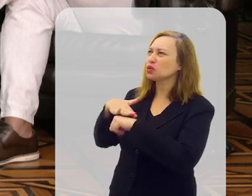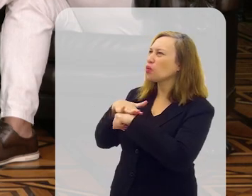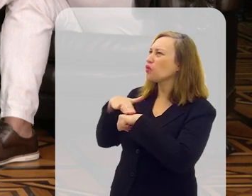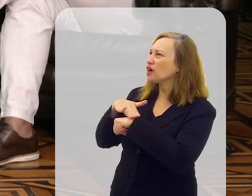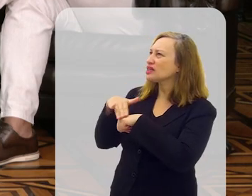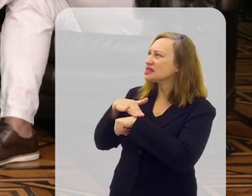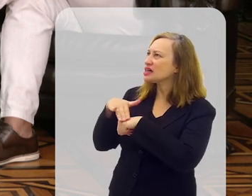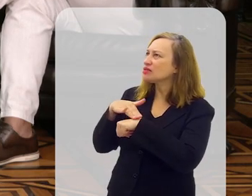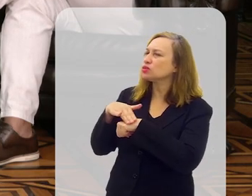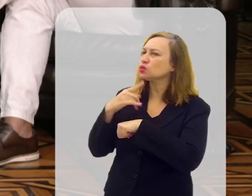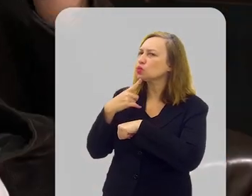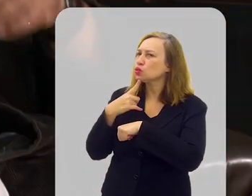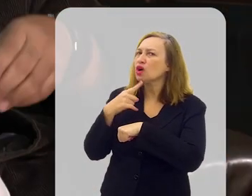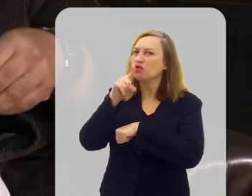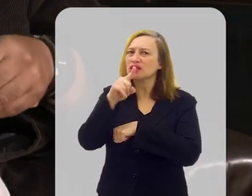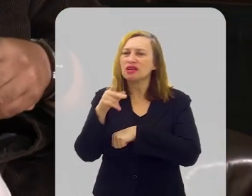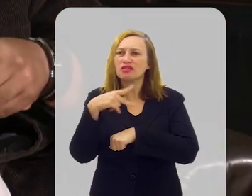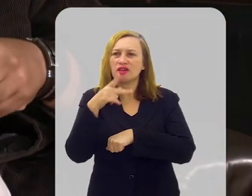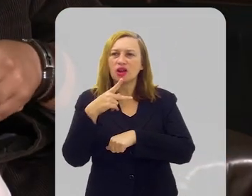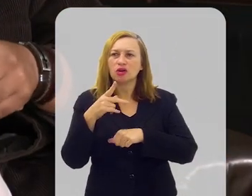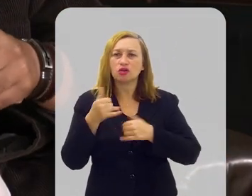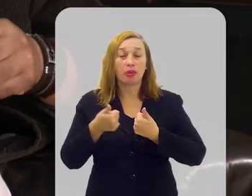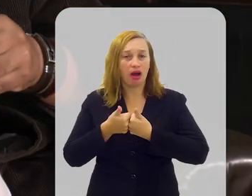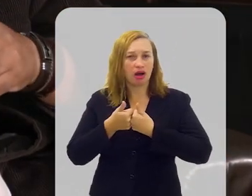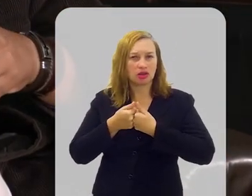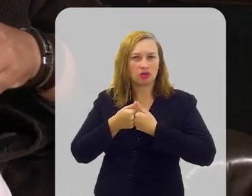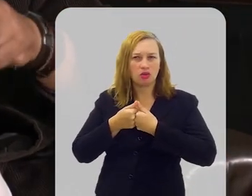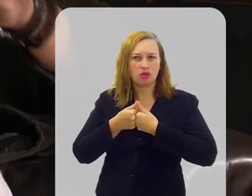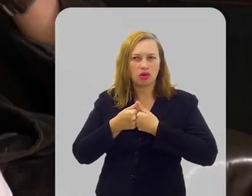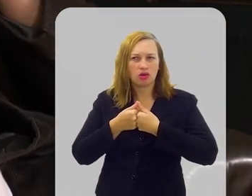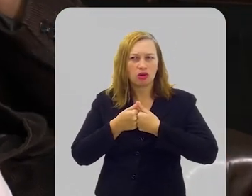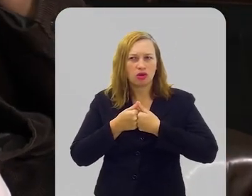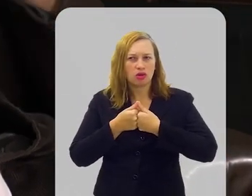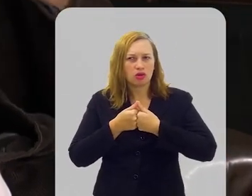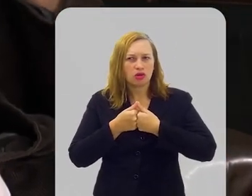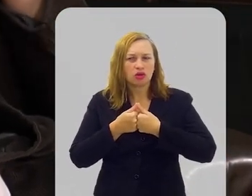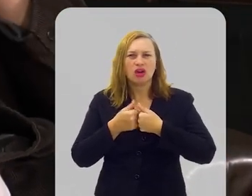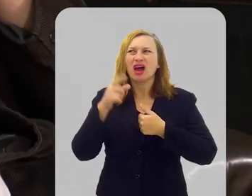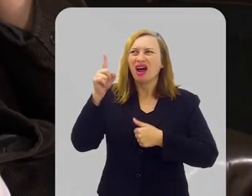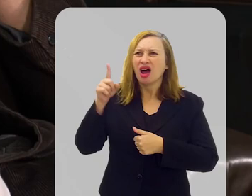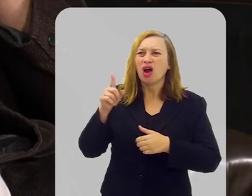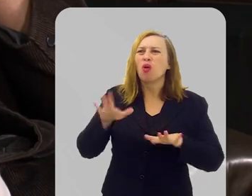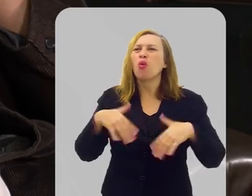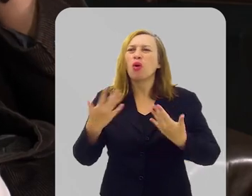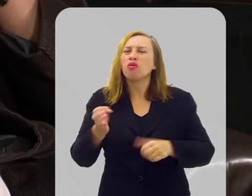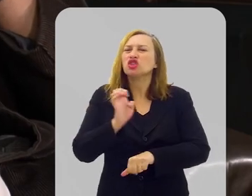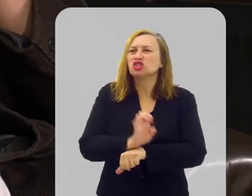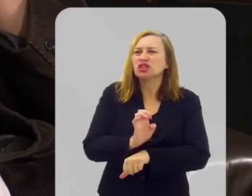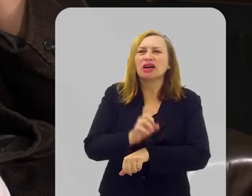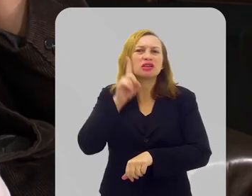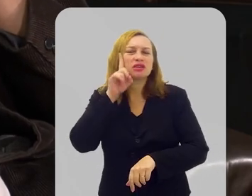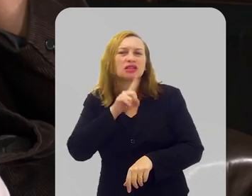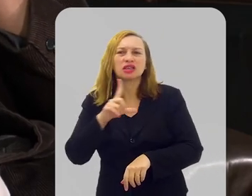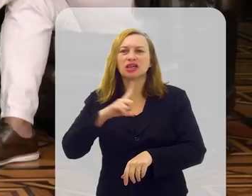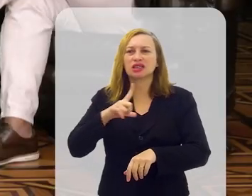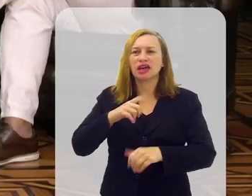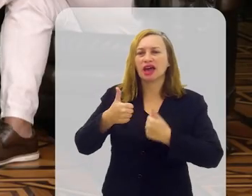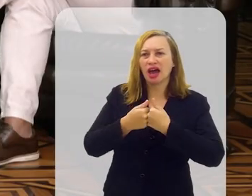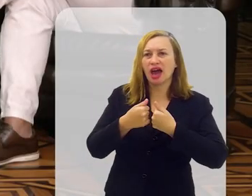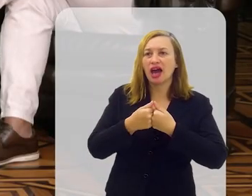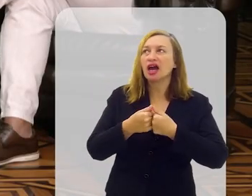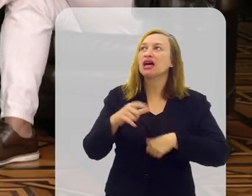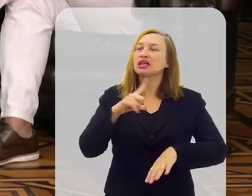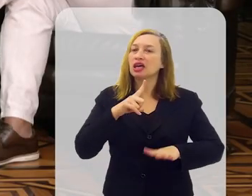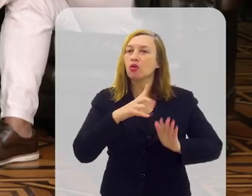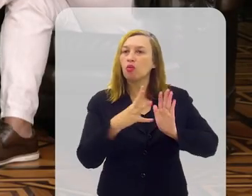conversando, estávamos conversando nos bastidores, que você falou sobre a Arca de Noé. Qual é aquele estado nos Estados Unidos que tem essa arca? A Arca de